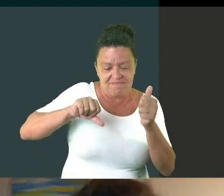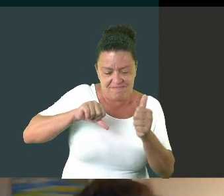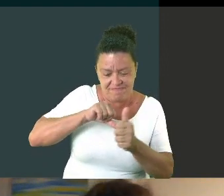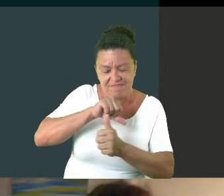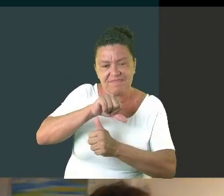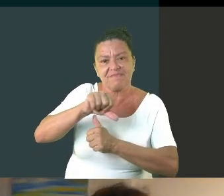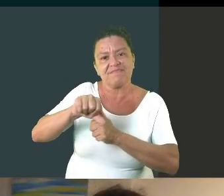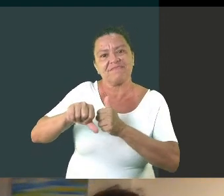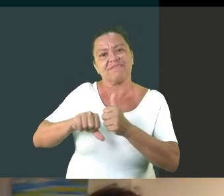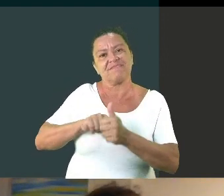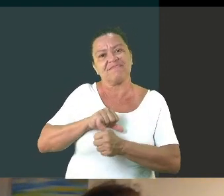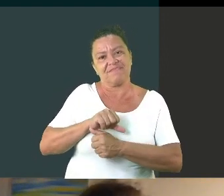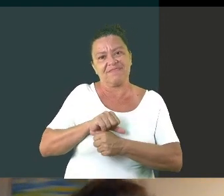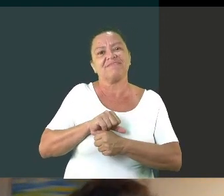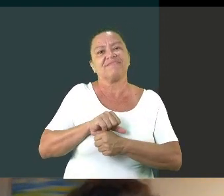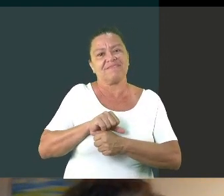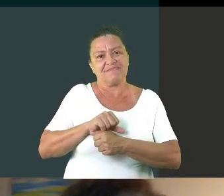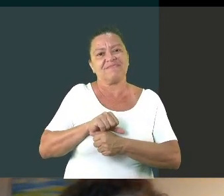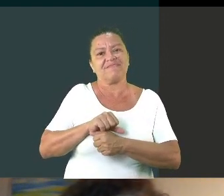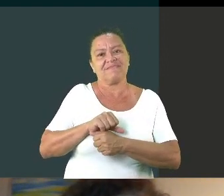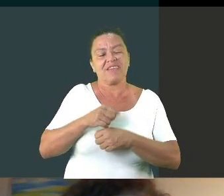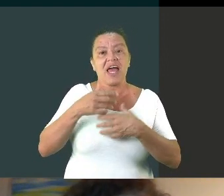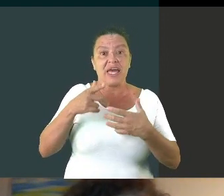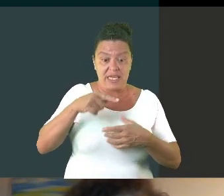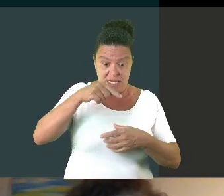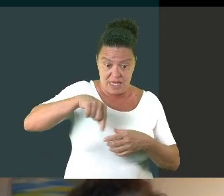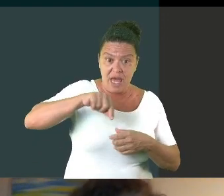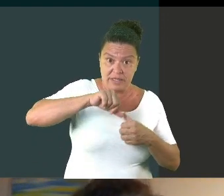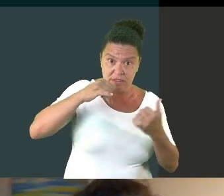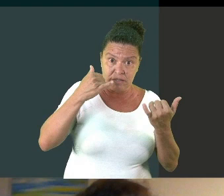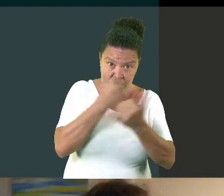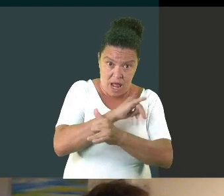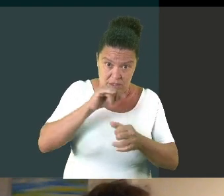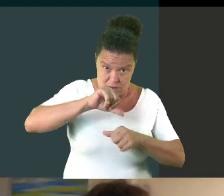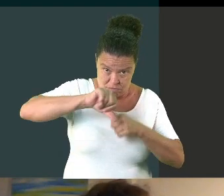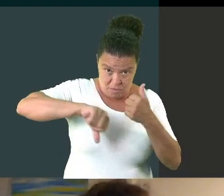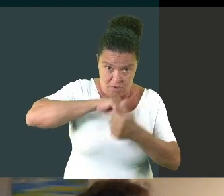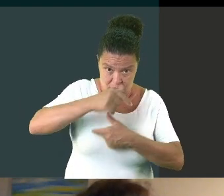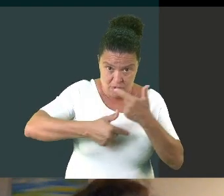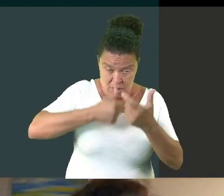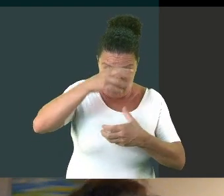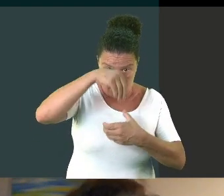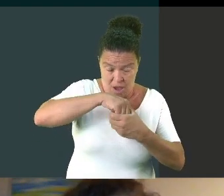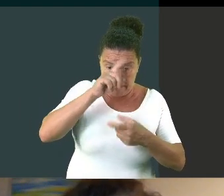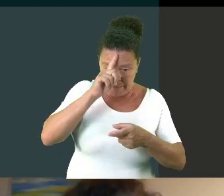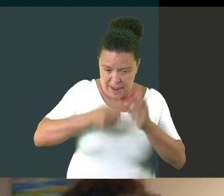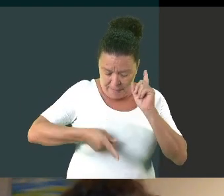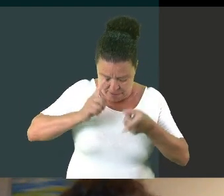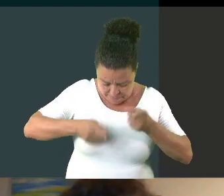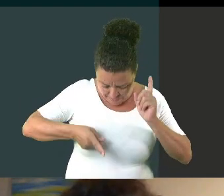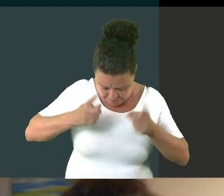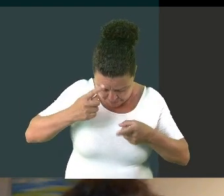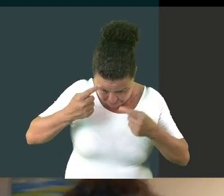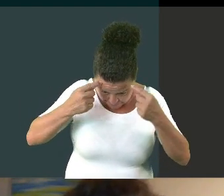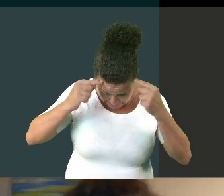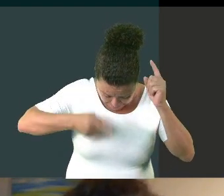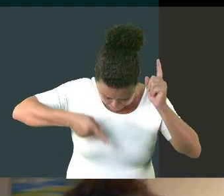modificada, e essa energia é trabalhada e modificada pelo comando da nossa